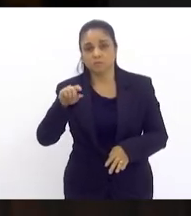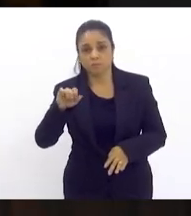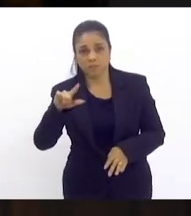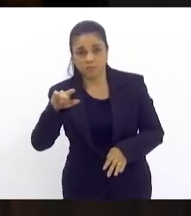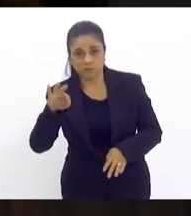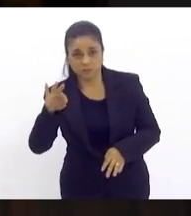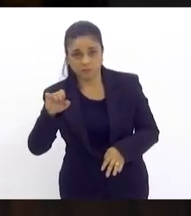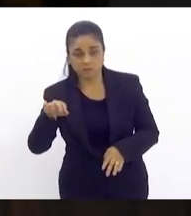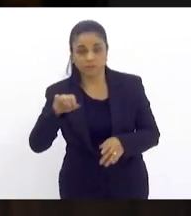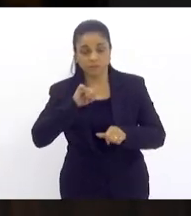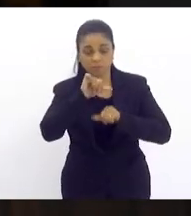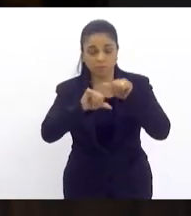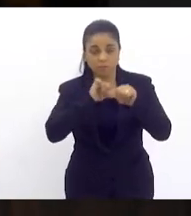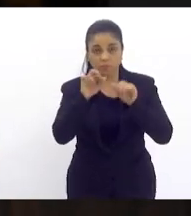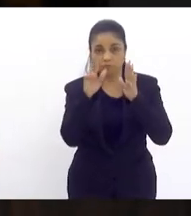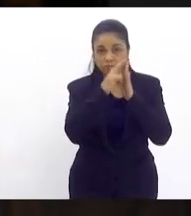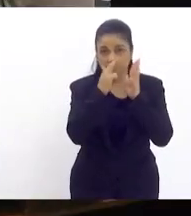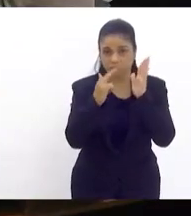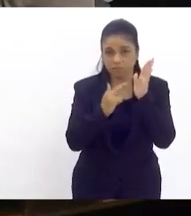alerj